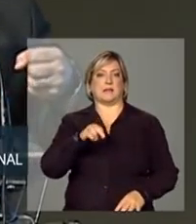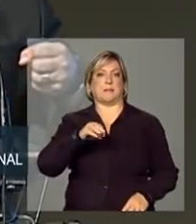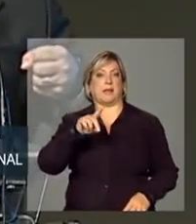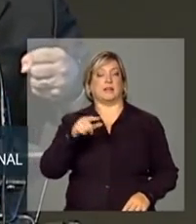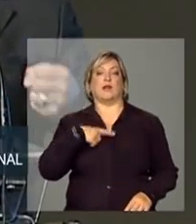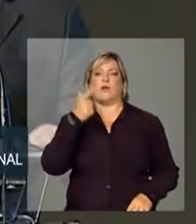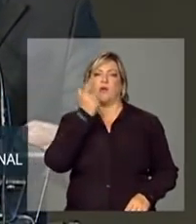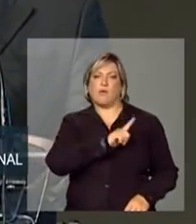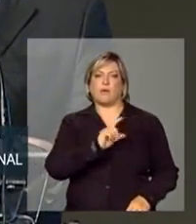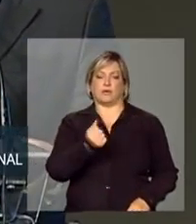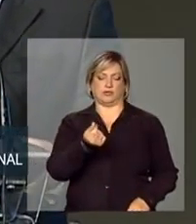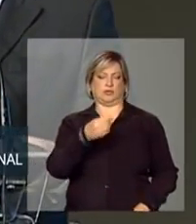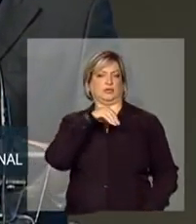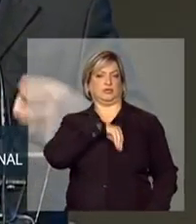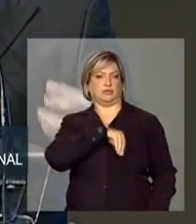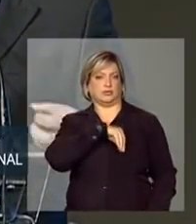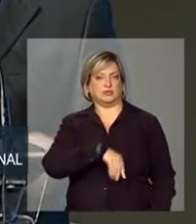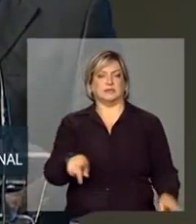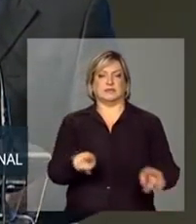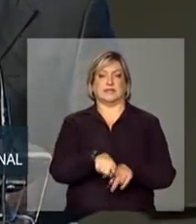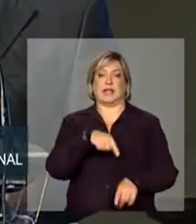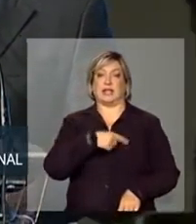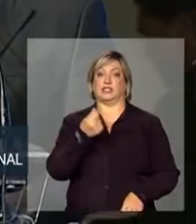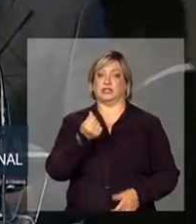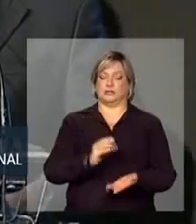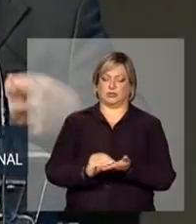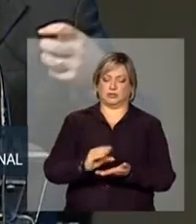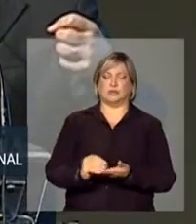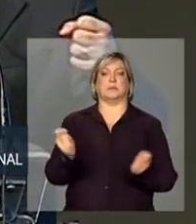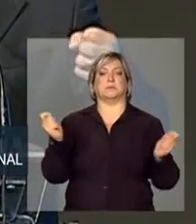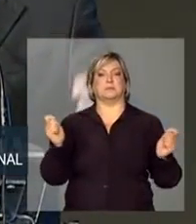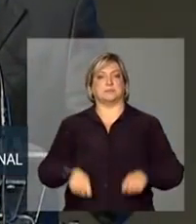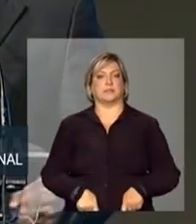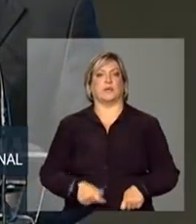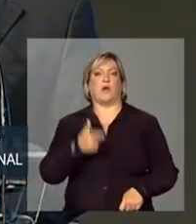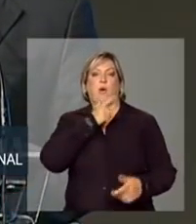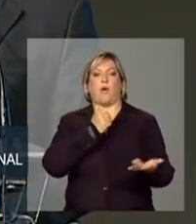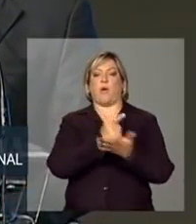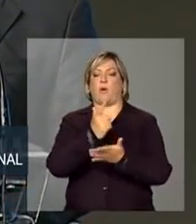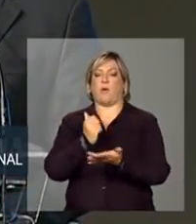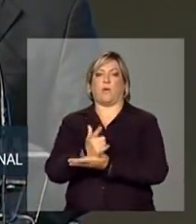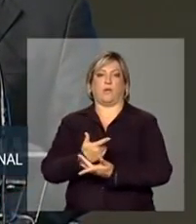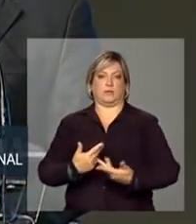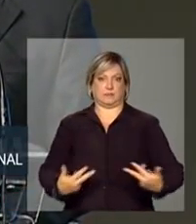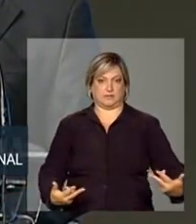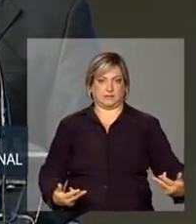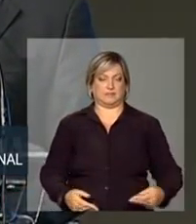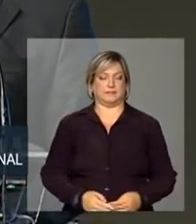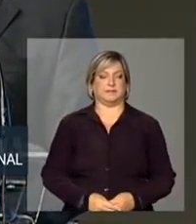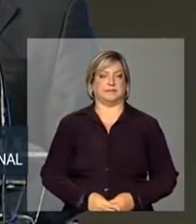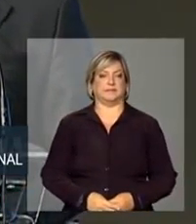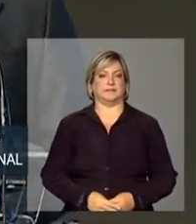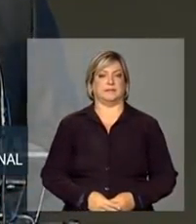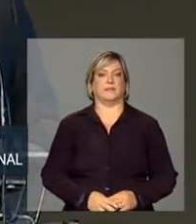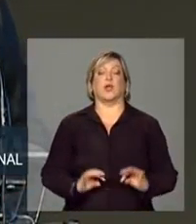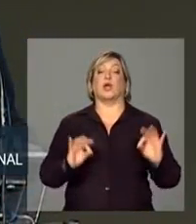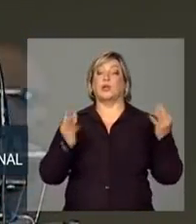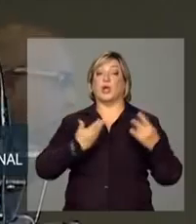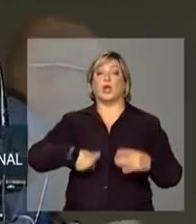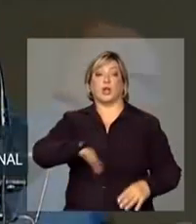classe média, e o Brasil, nesses últimos 10 anos, se transformou um país de classe